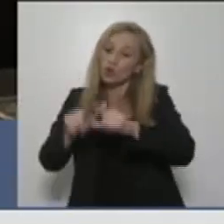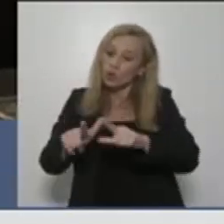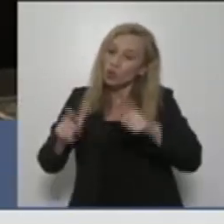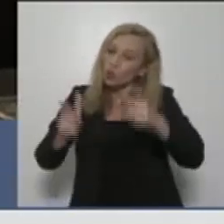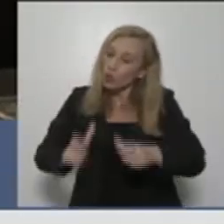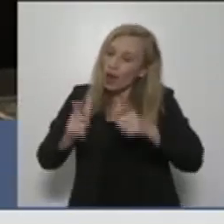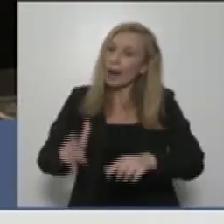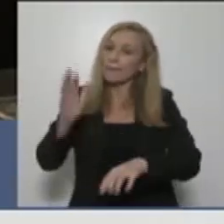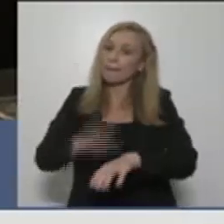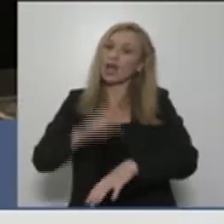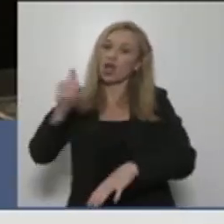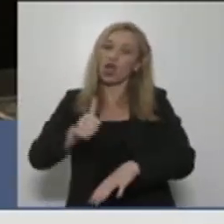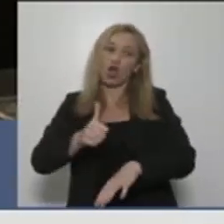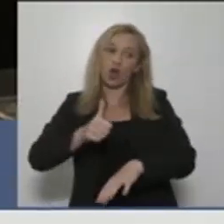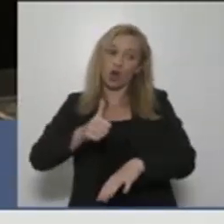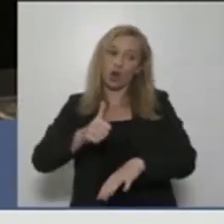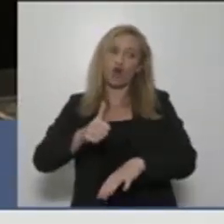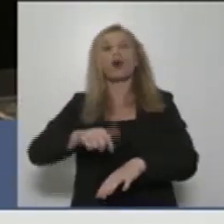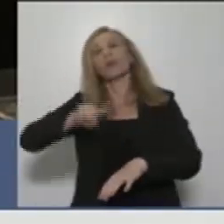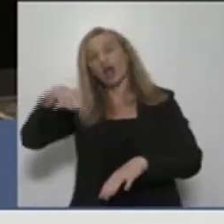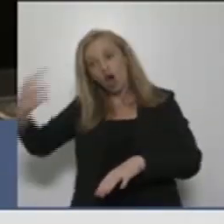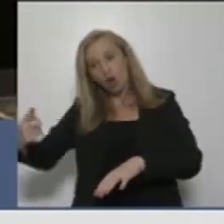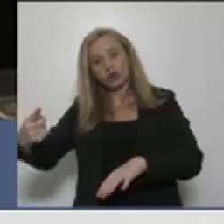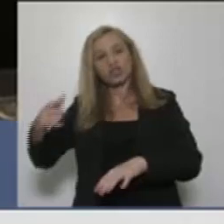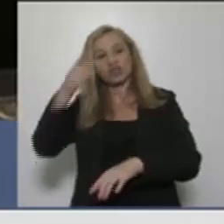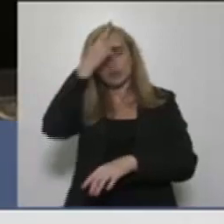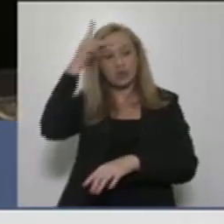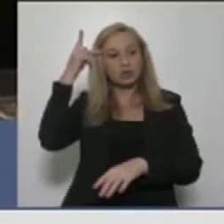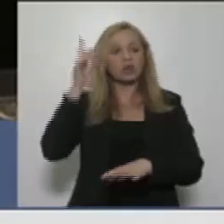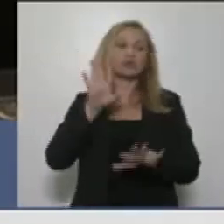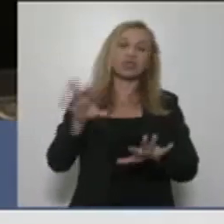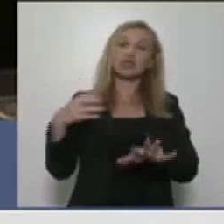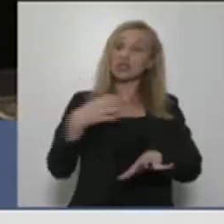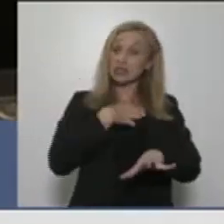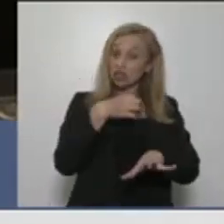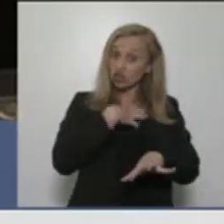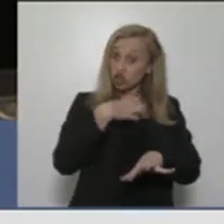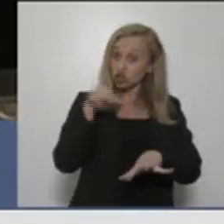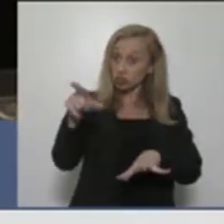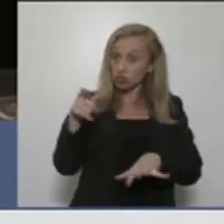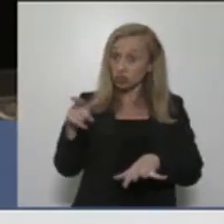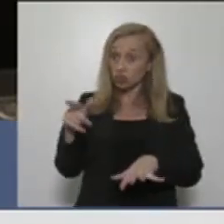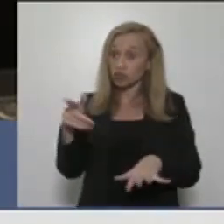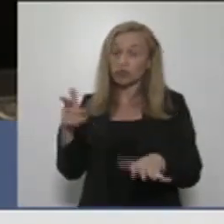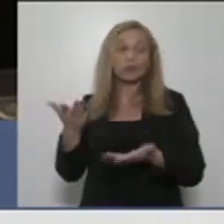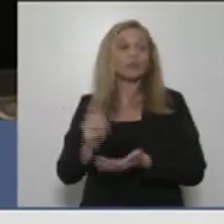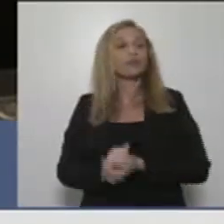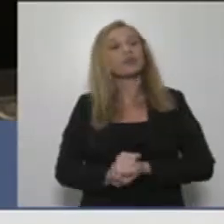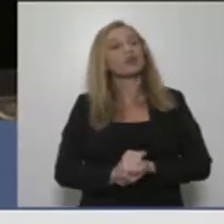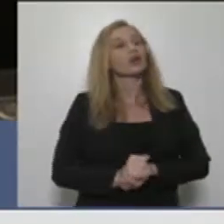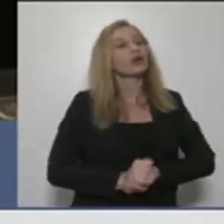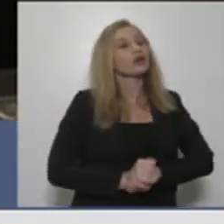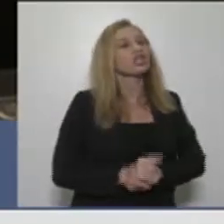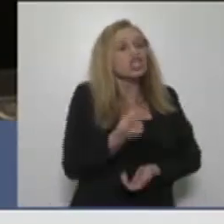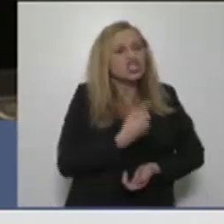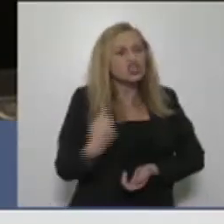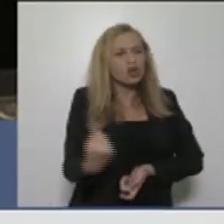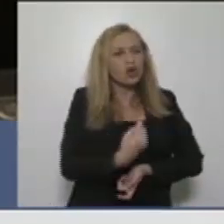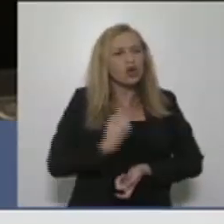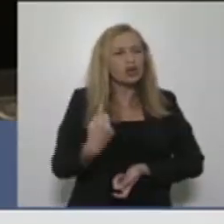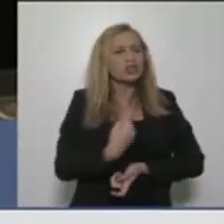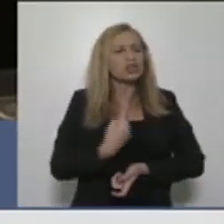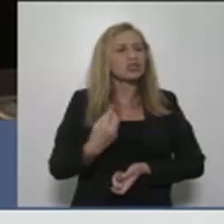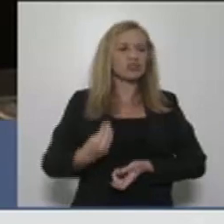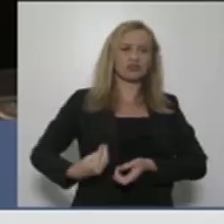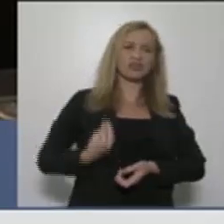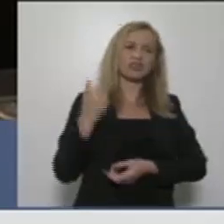outras pessoas. E é nesse sentido, Vossa Excelência está pedindo uma parte, é nesse sentido que nós